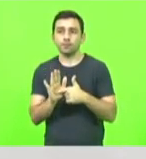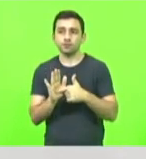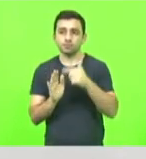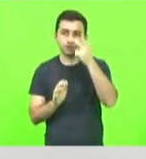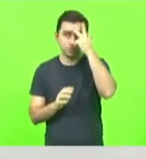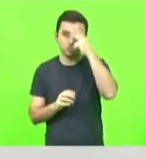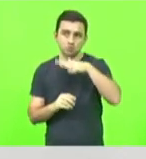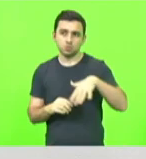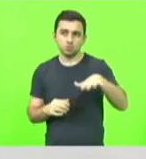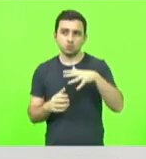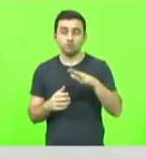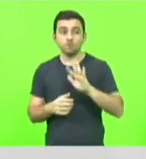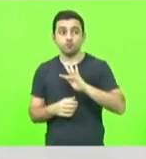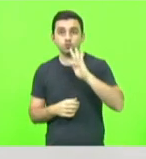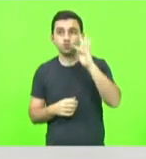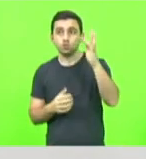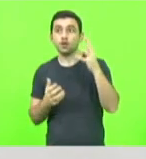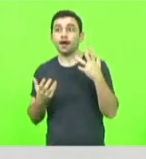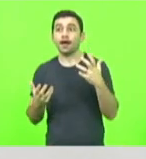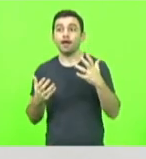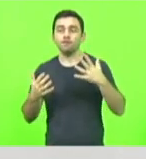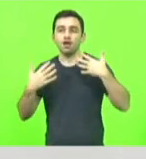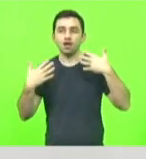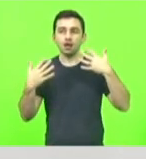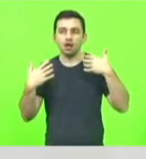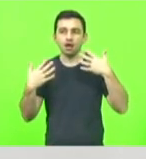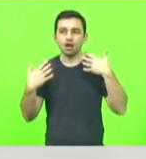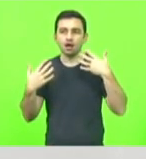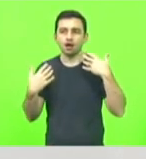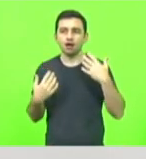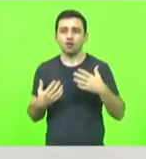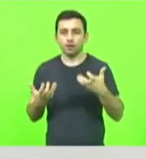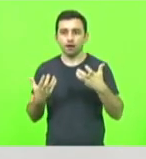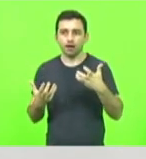vislumbram o verão desse ano, que lucram com ele.